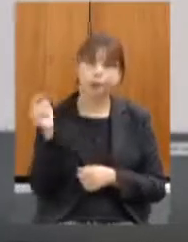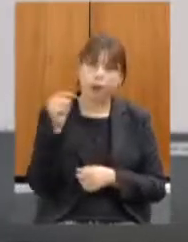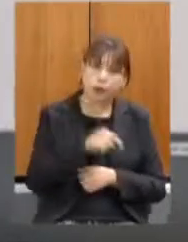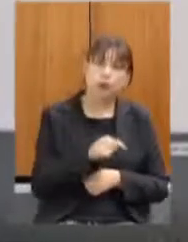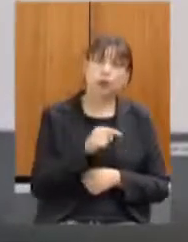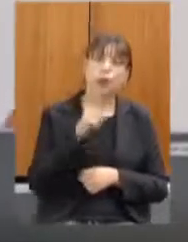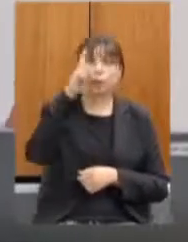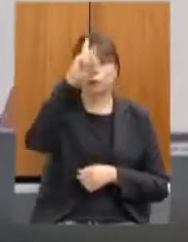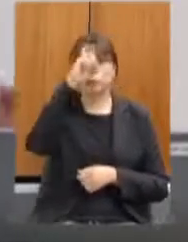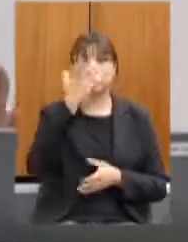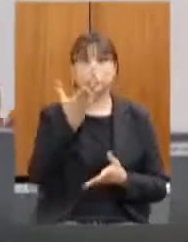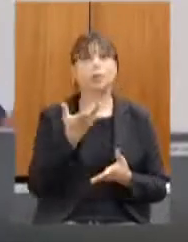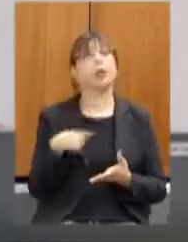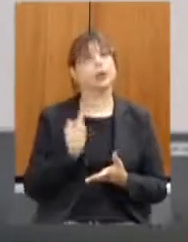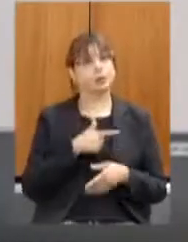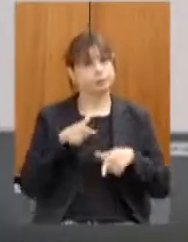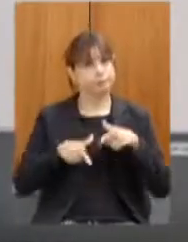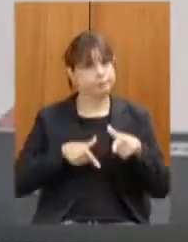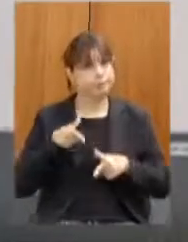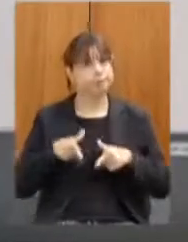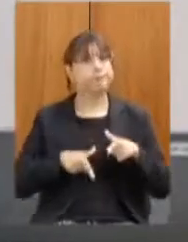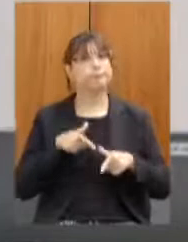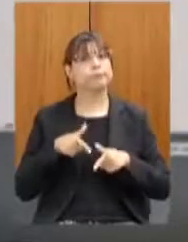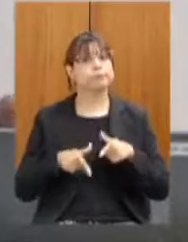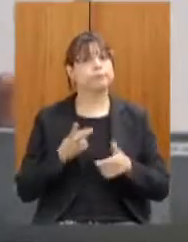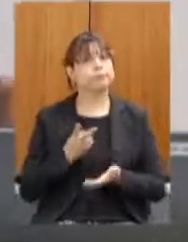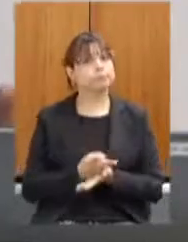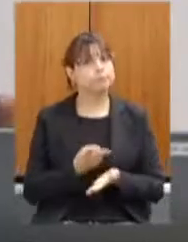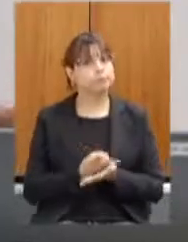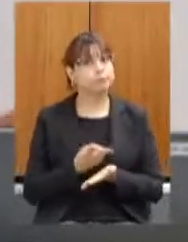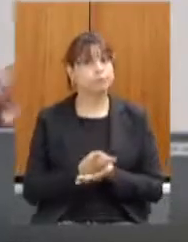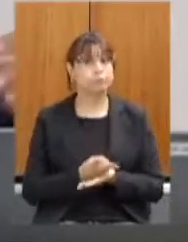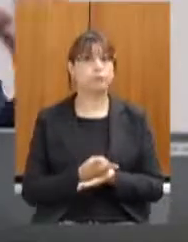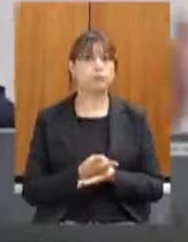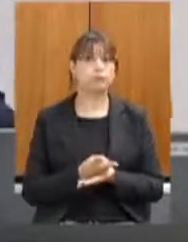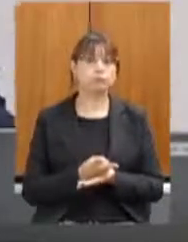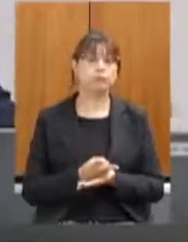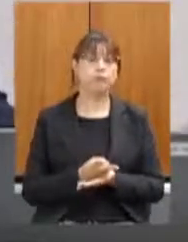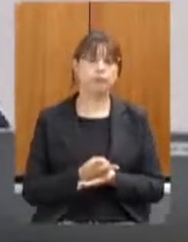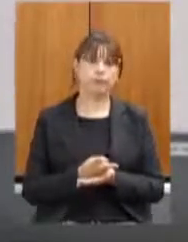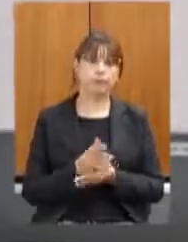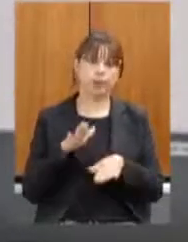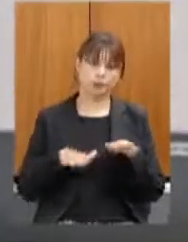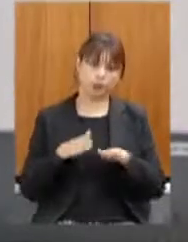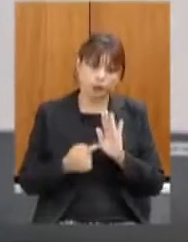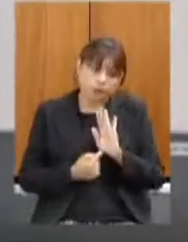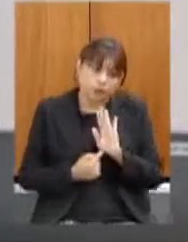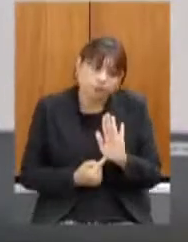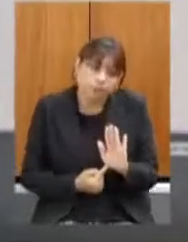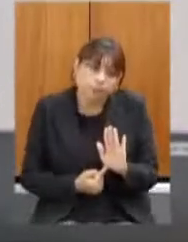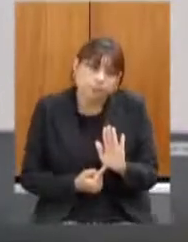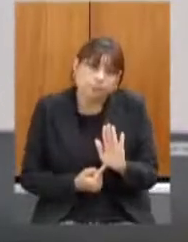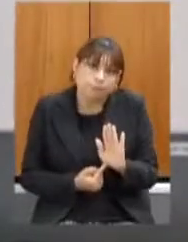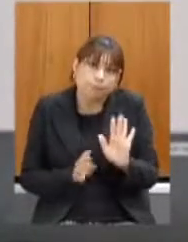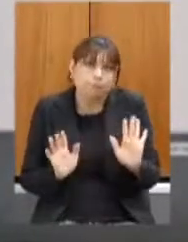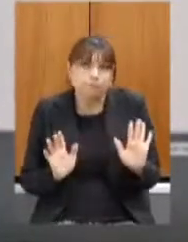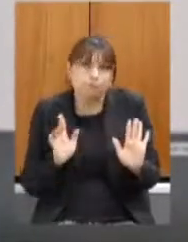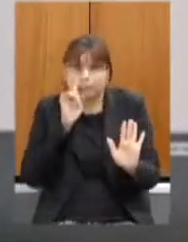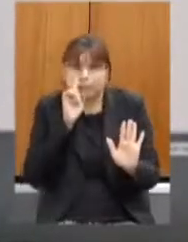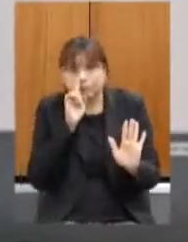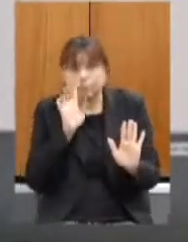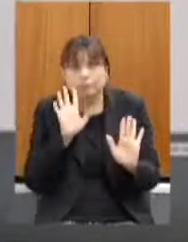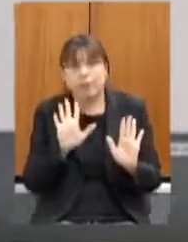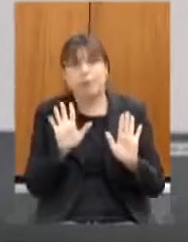Teresa então aí esse trabalho que a gente tem feito sempre né expondo muitas vezes mas sempre procurando